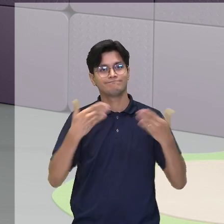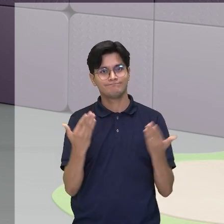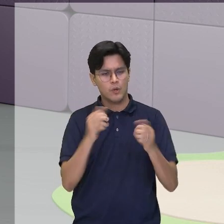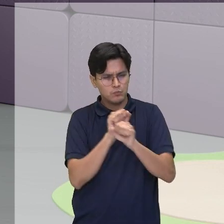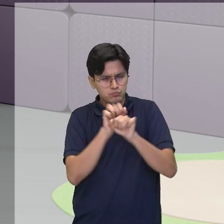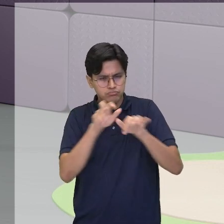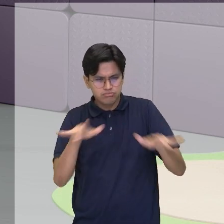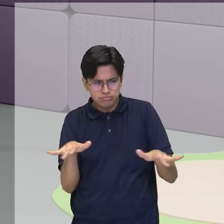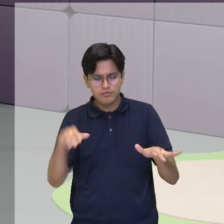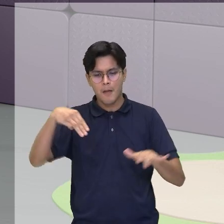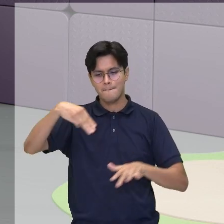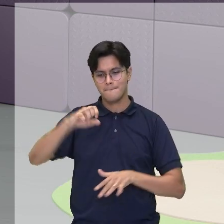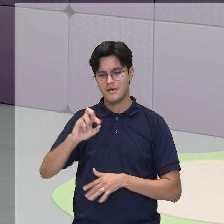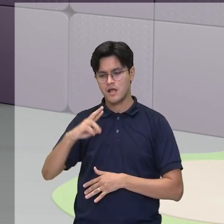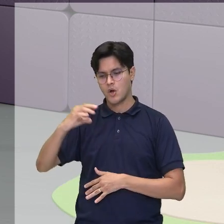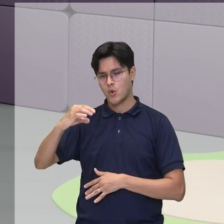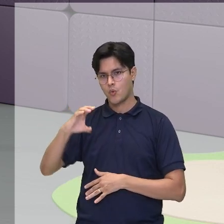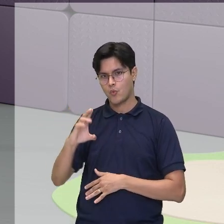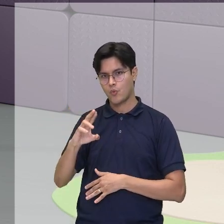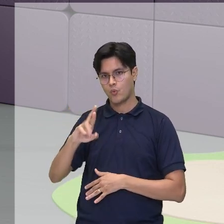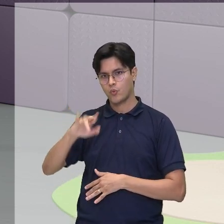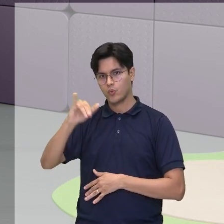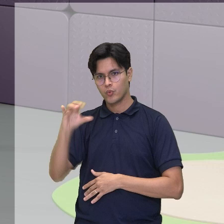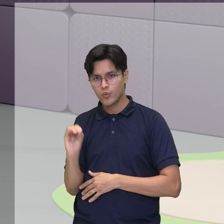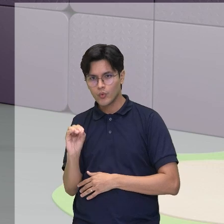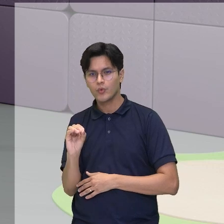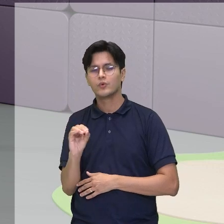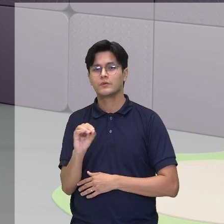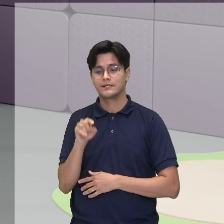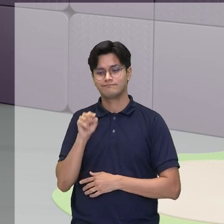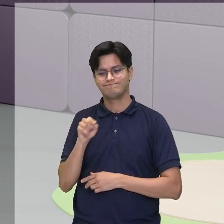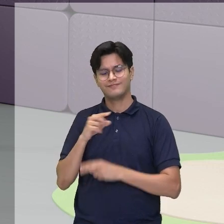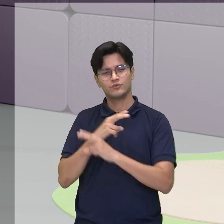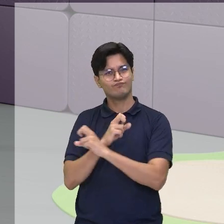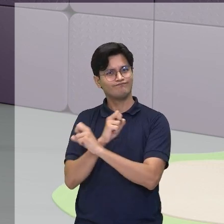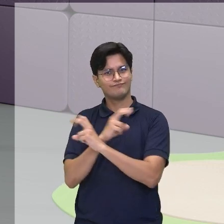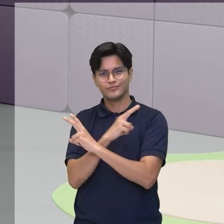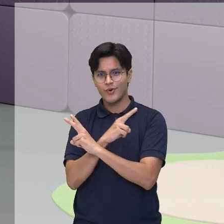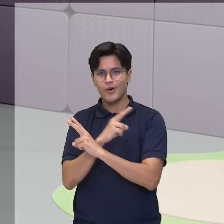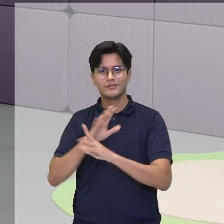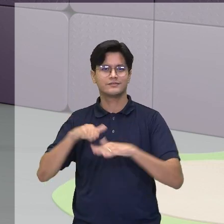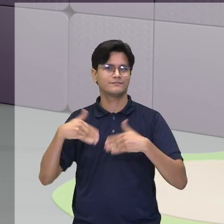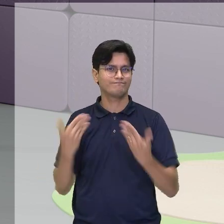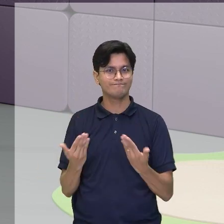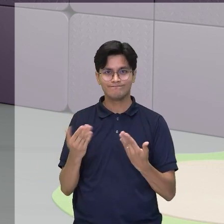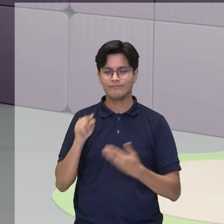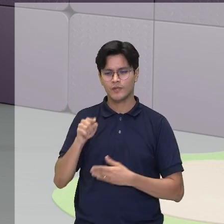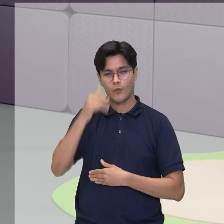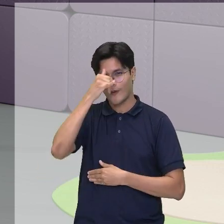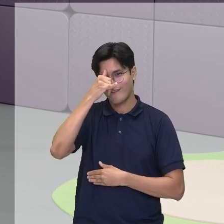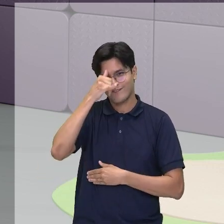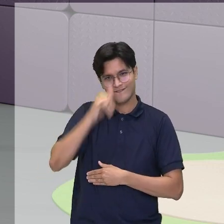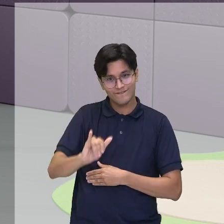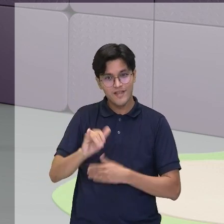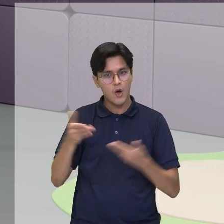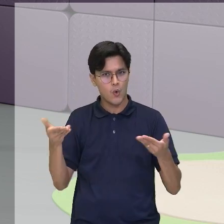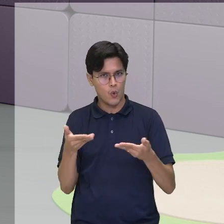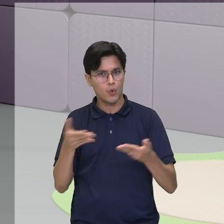essa substância, que depois, com o avanço, né, das pesquisas, viu que ele não era